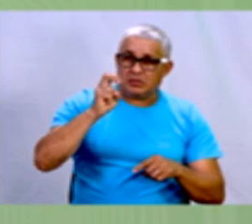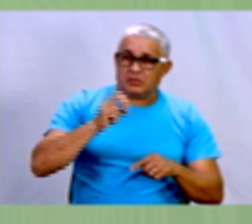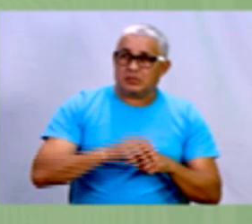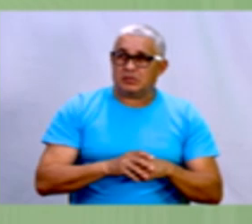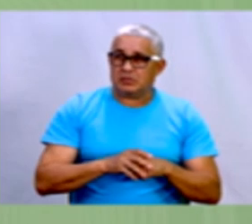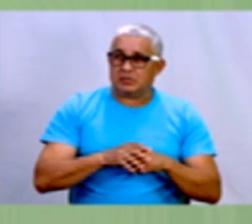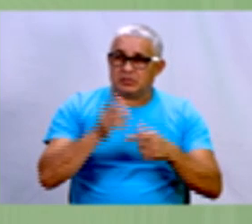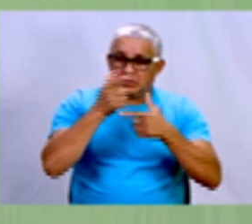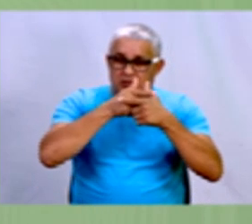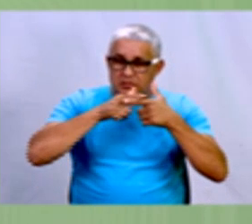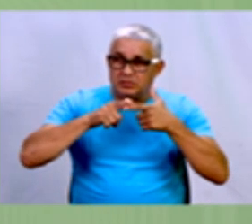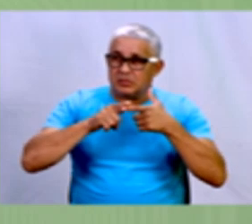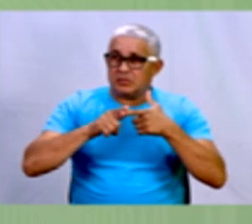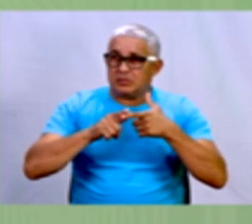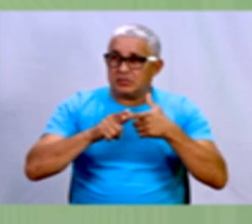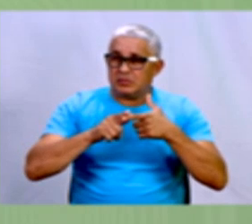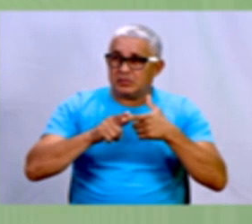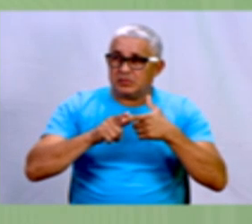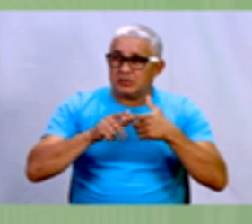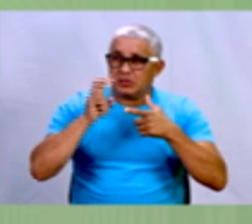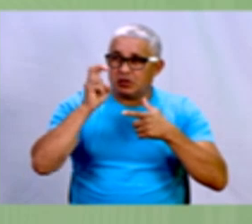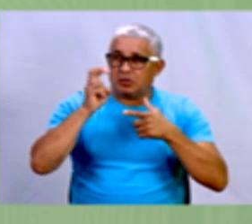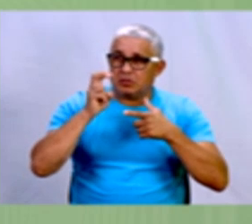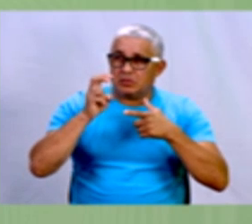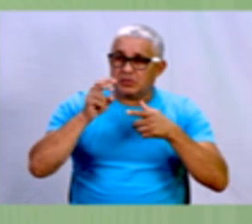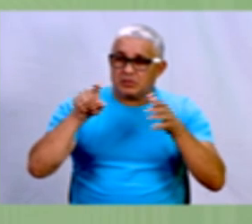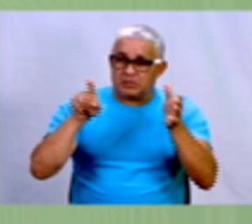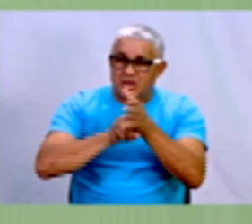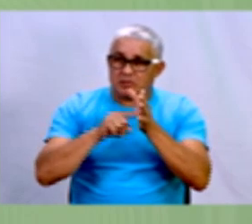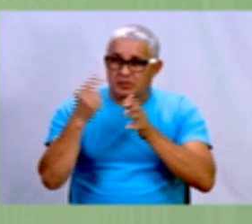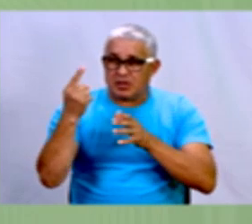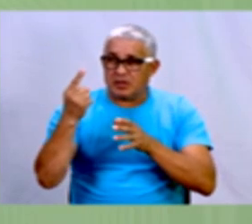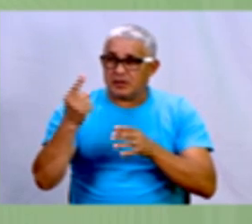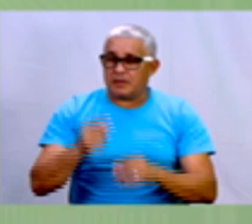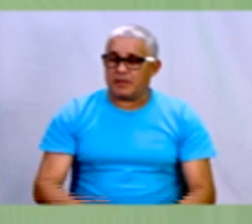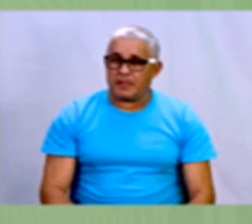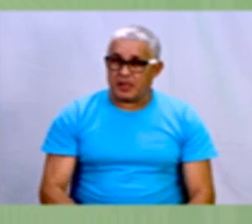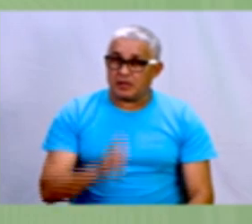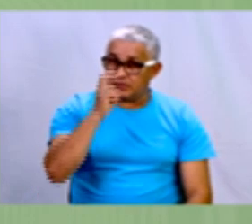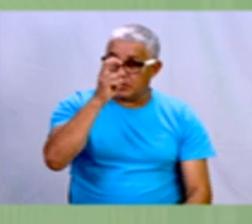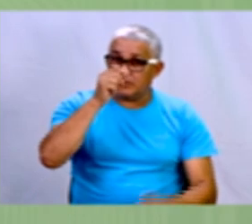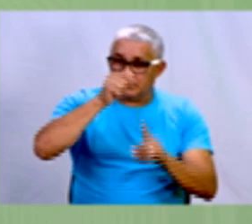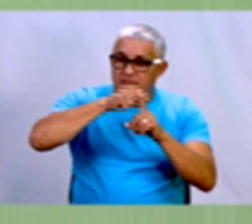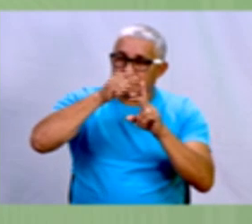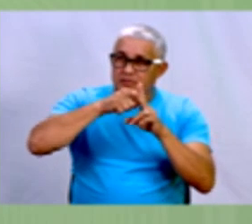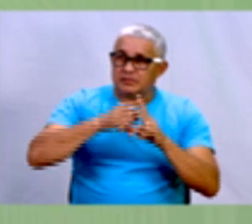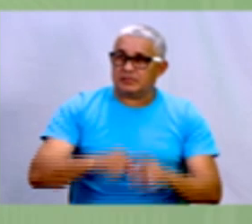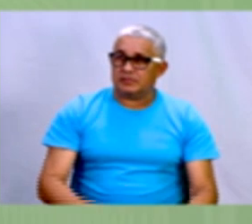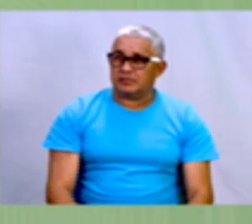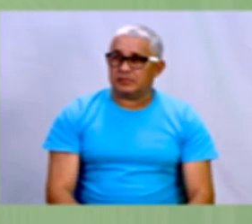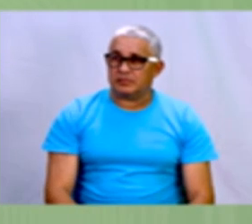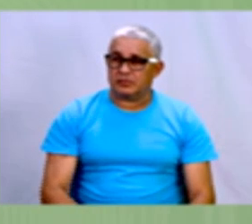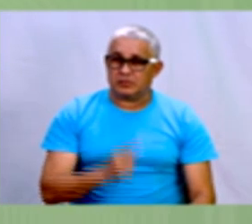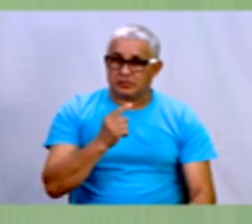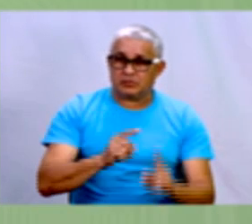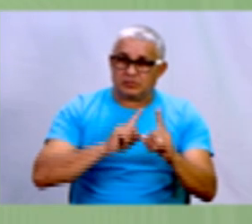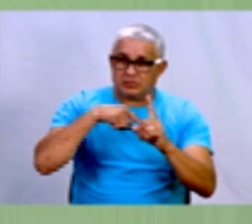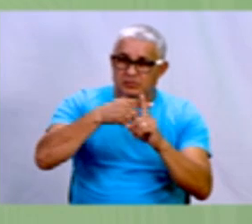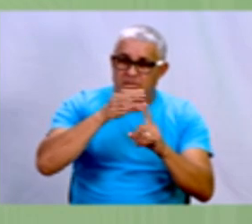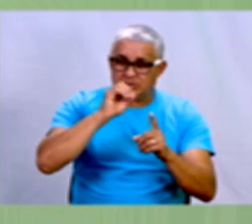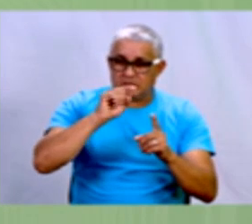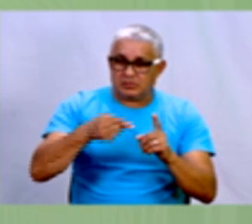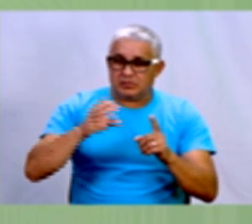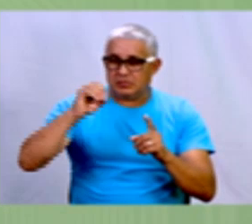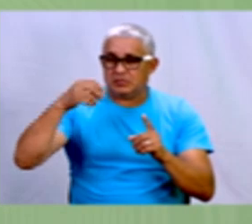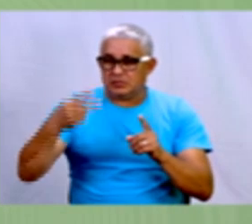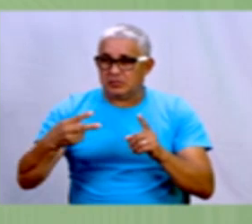ficar 0,02. Elevado a tempo, que é 5 meses. Então, vai ficar 1 mais 0,02 elevado a 5